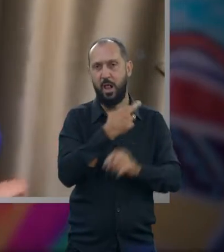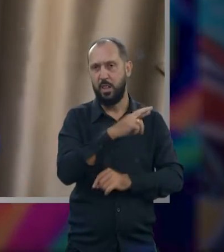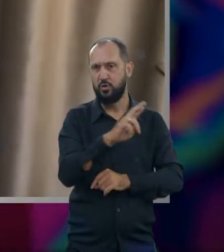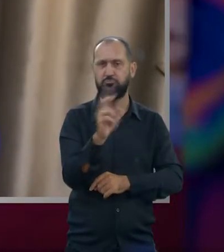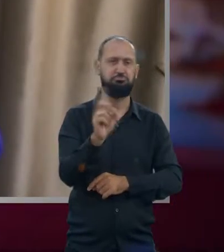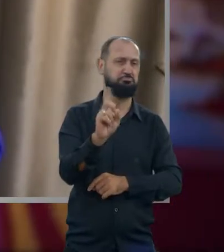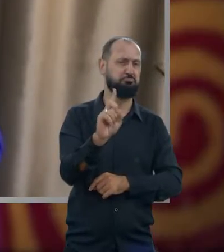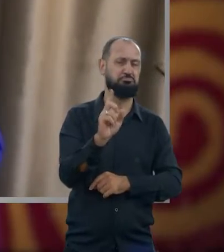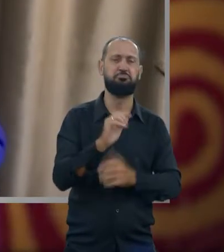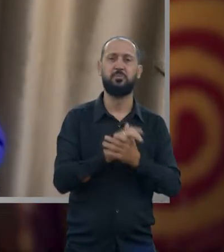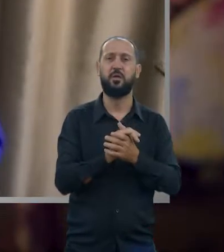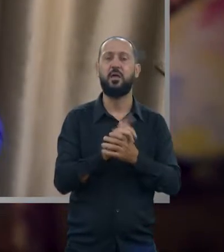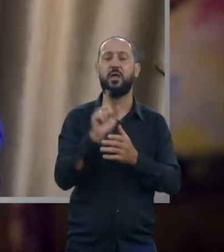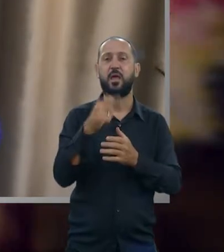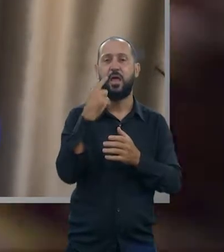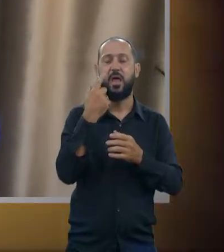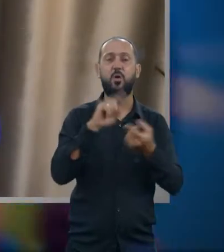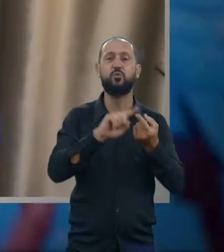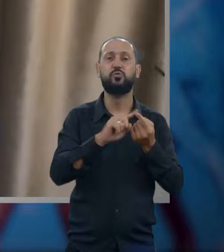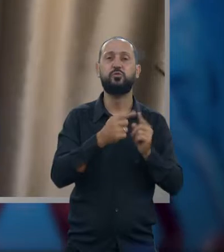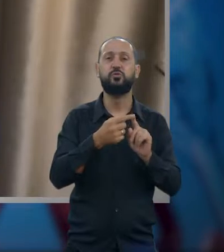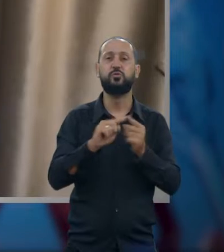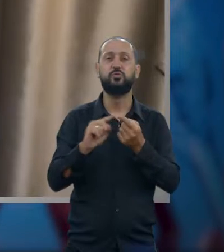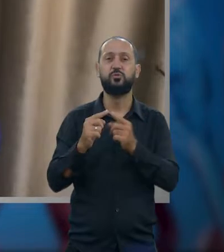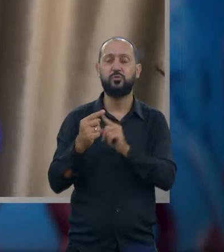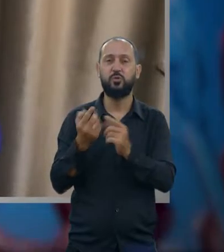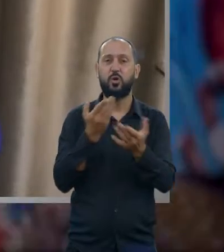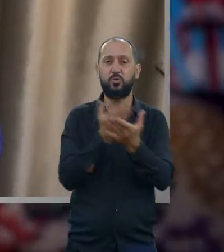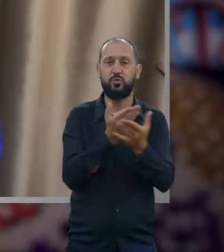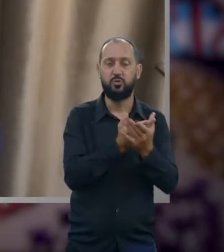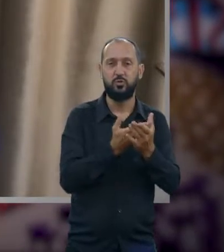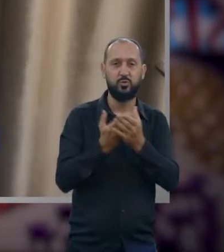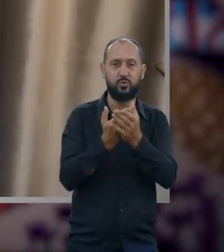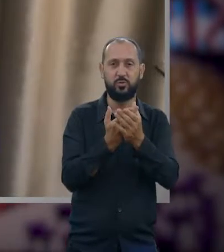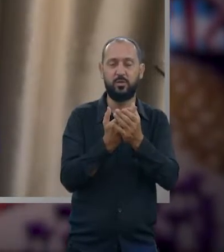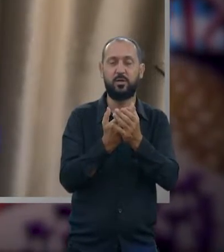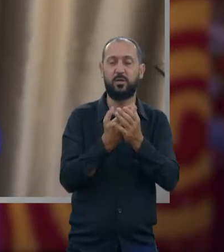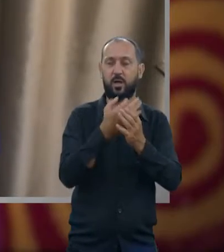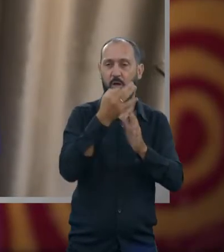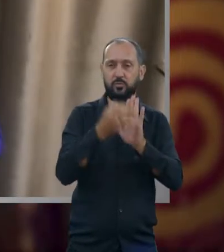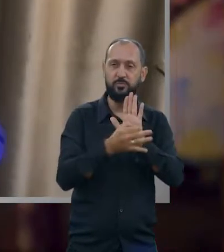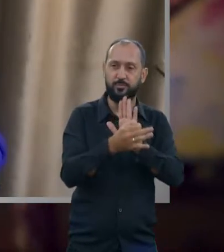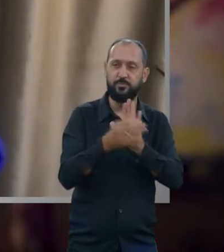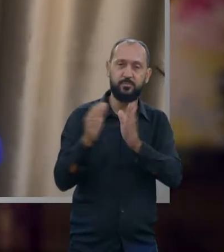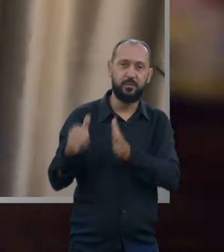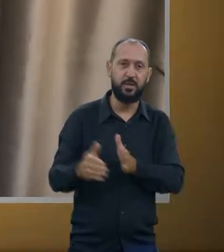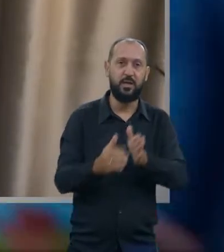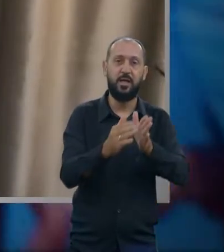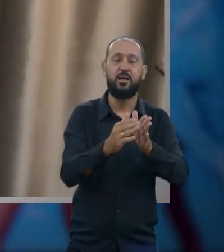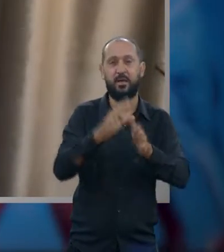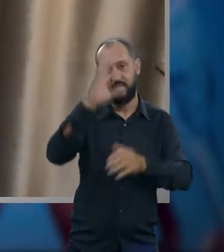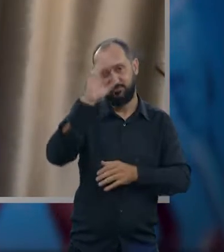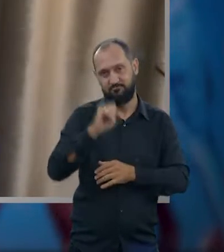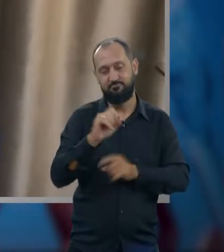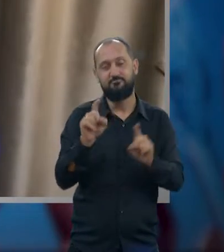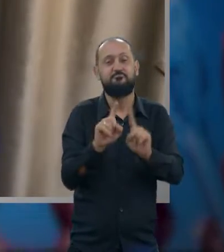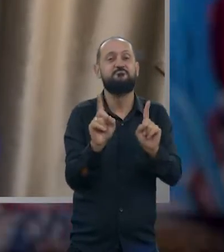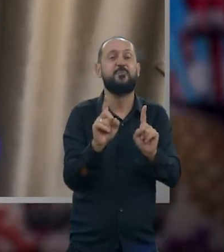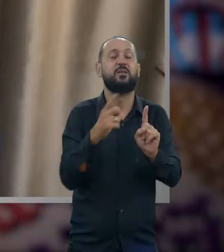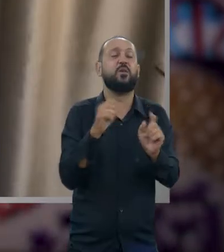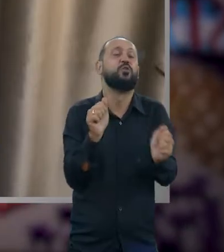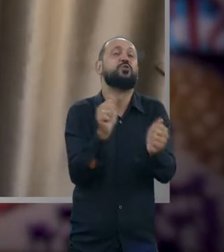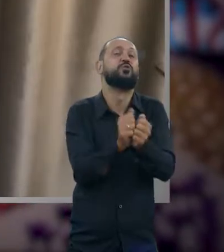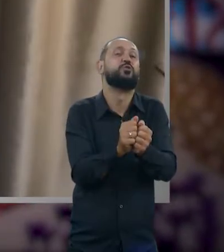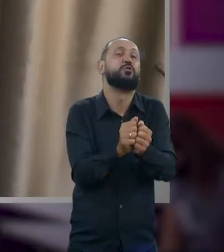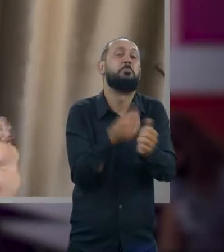considerado nenhuma religião, é na verdade uma ferramenta de estudo. Ele indica ali caminhos e possibilidades, mas ele